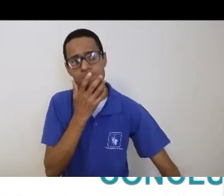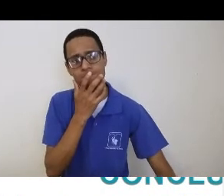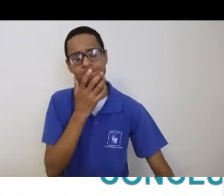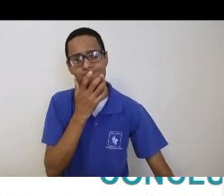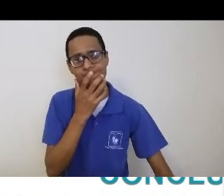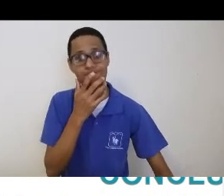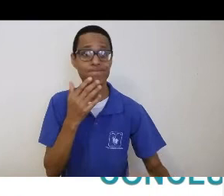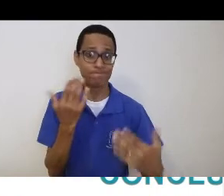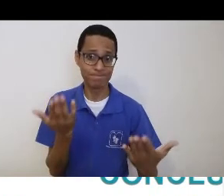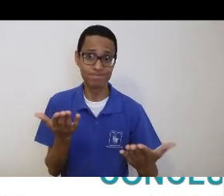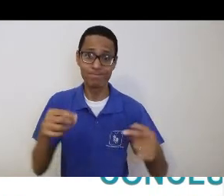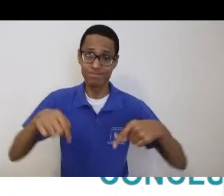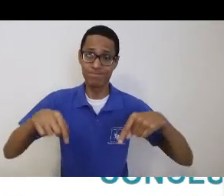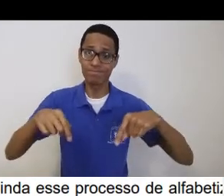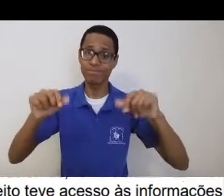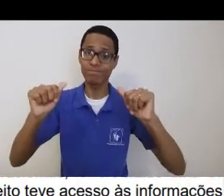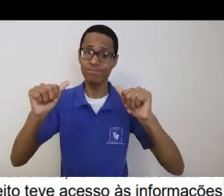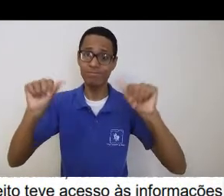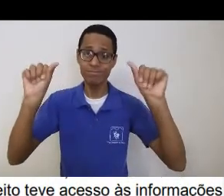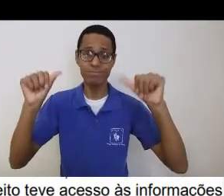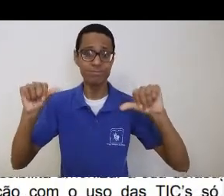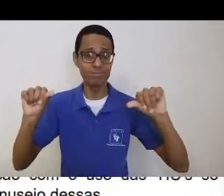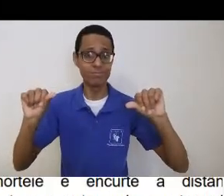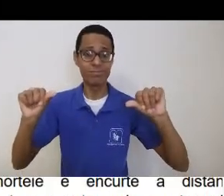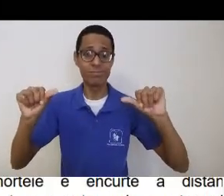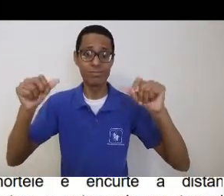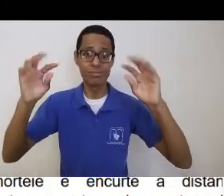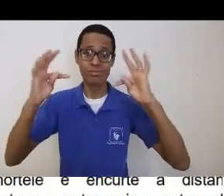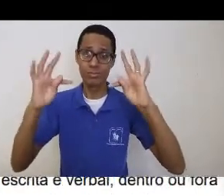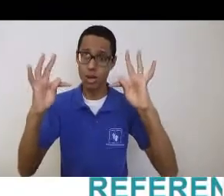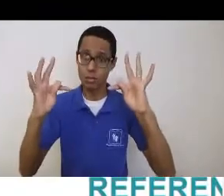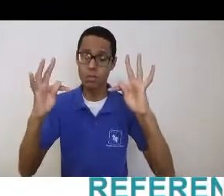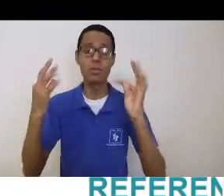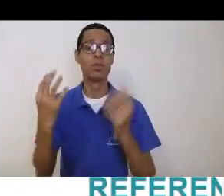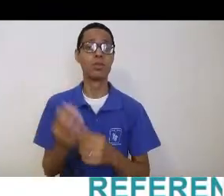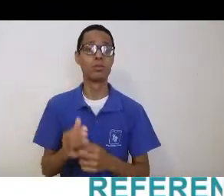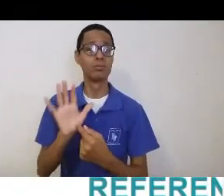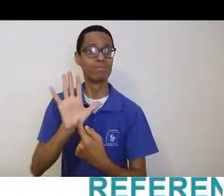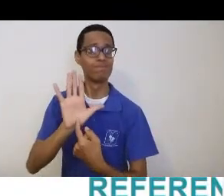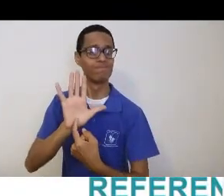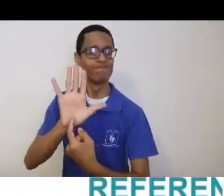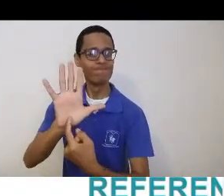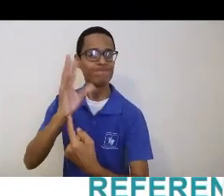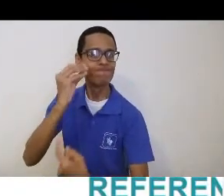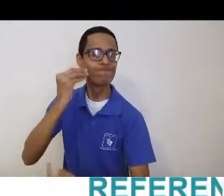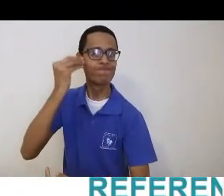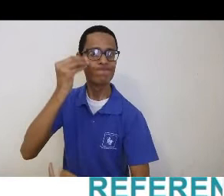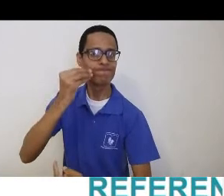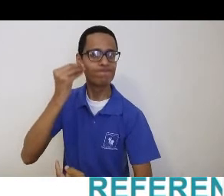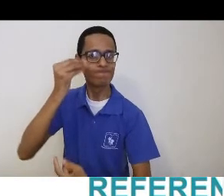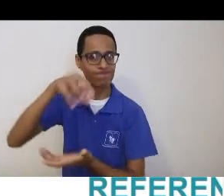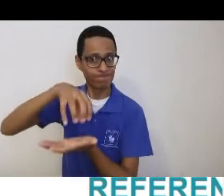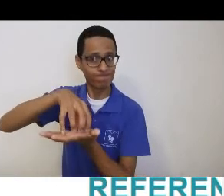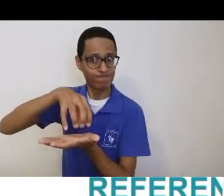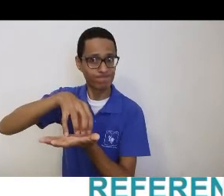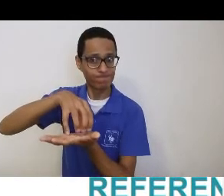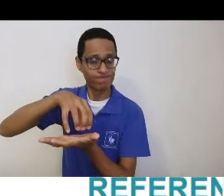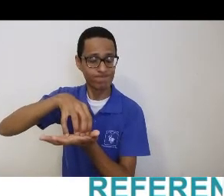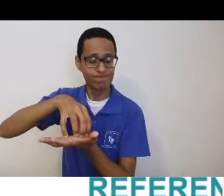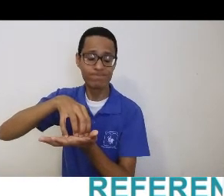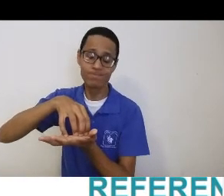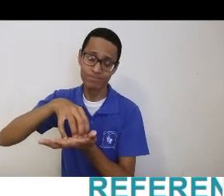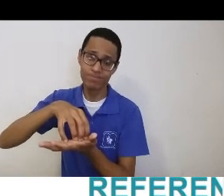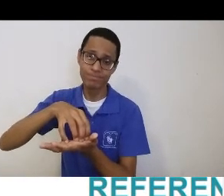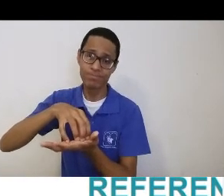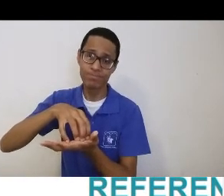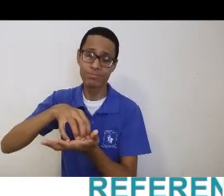Então, por meio desse trabalho, né, nós temos aí então um objetivo, que é relatar essa experiência do